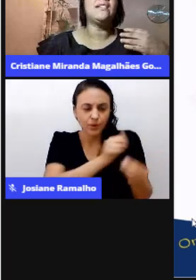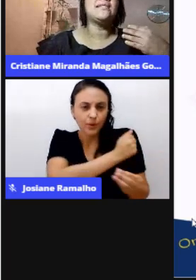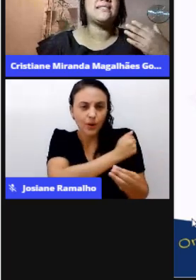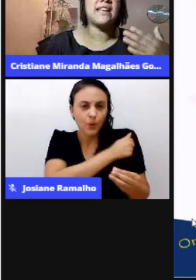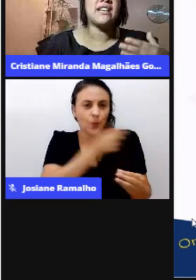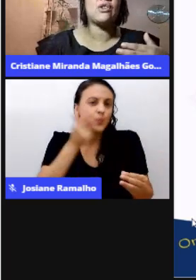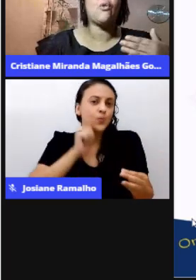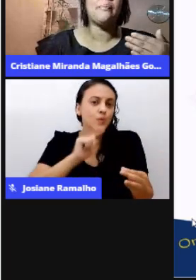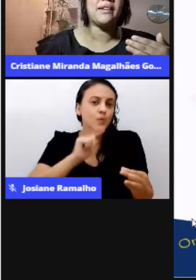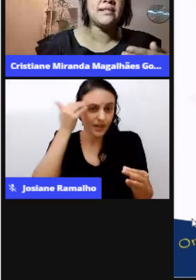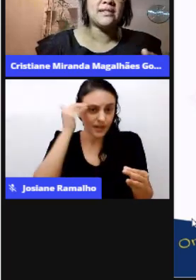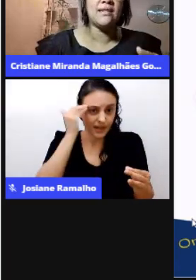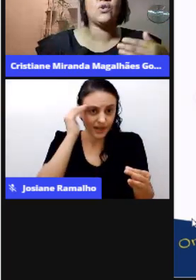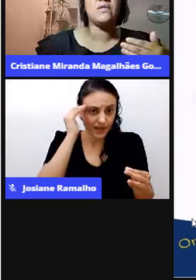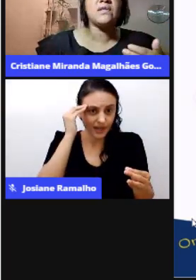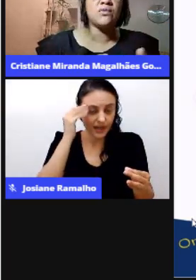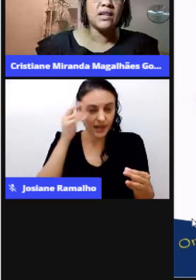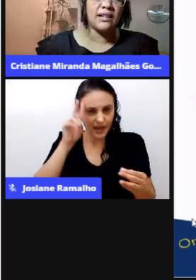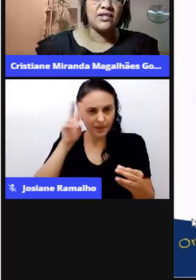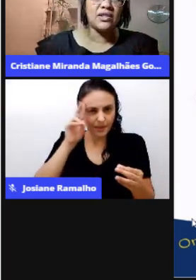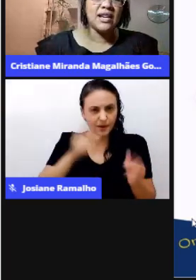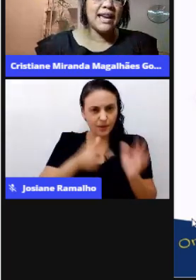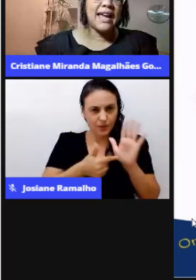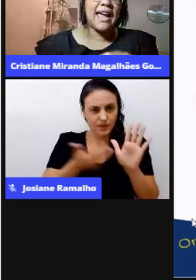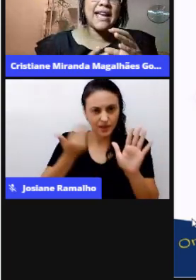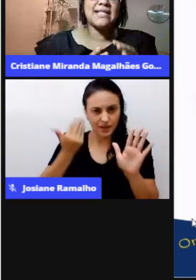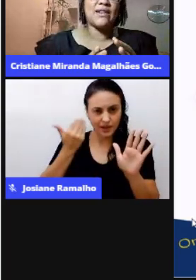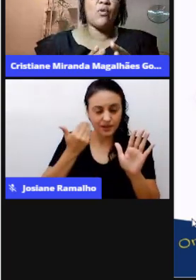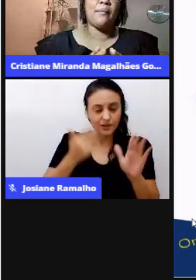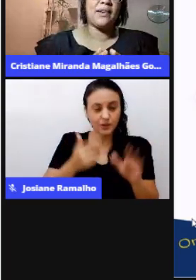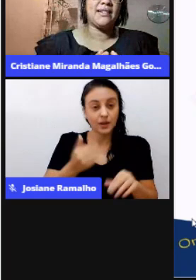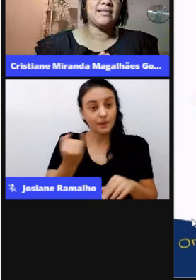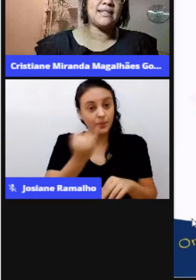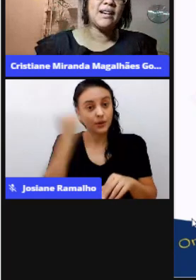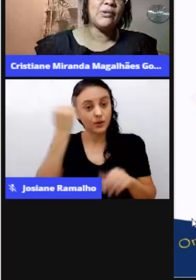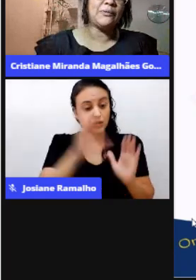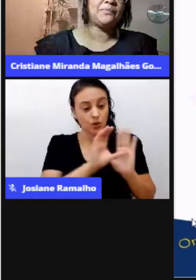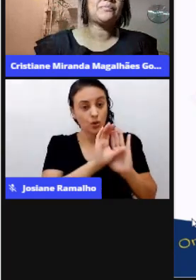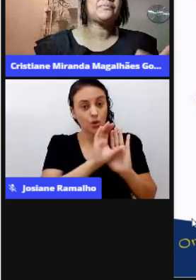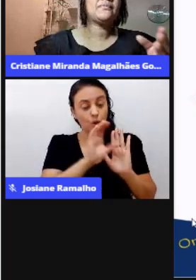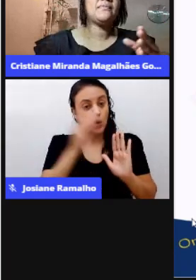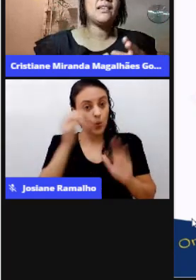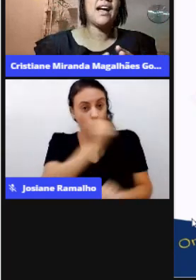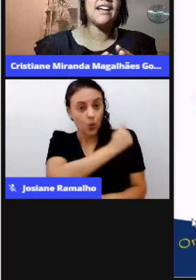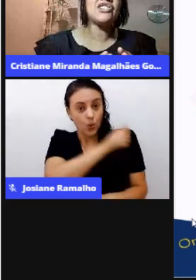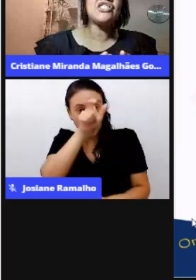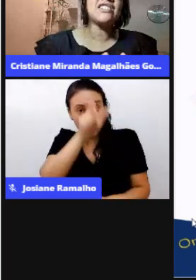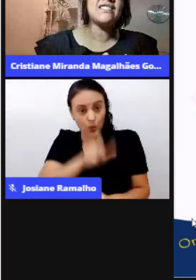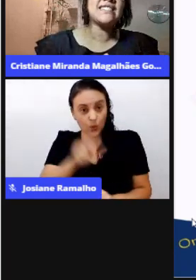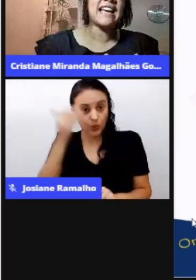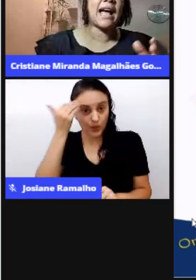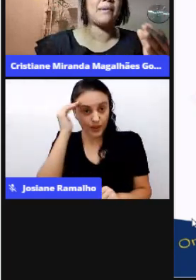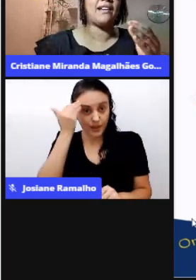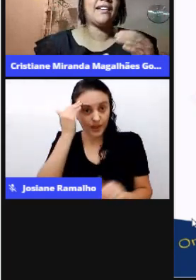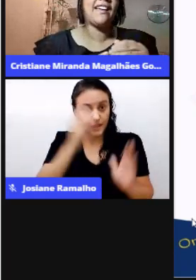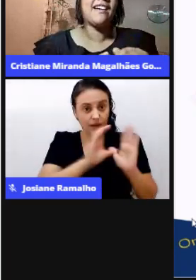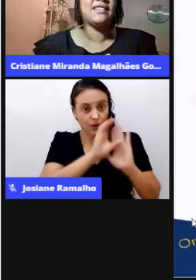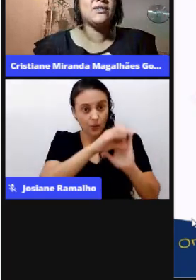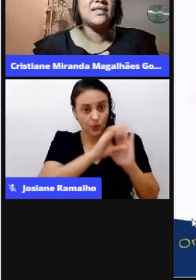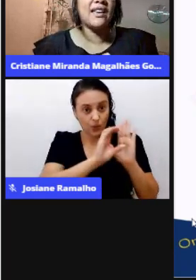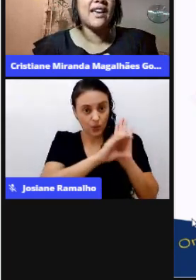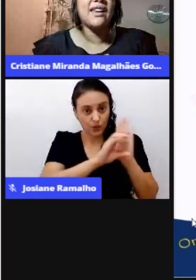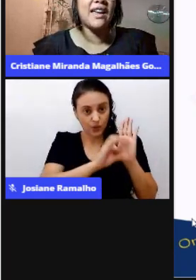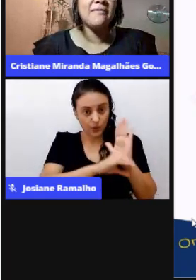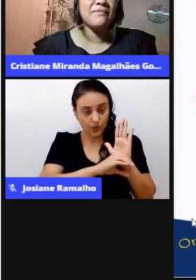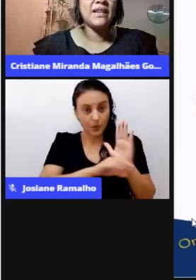conteúdo seja compreensível ao estudante. Essa compreensão, a gente às vezes acaba